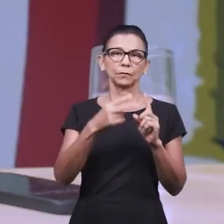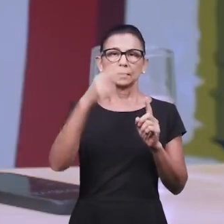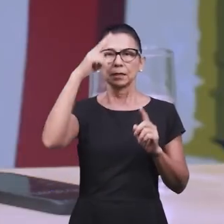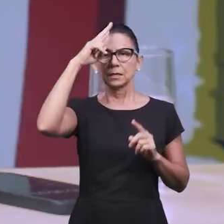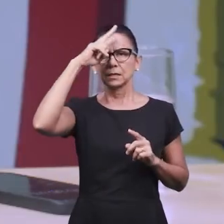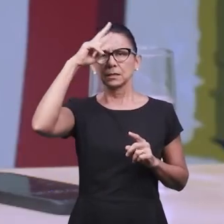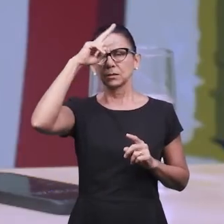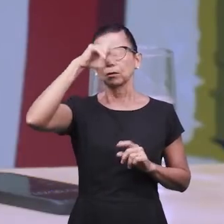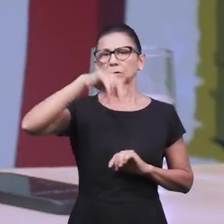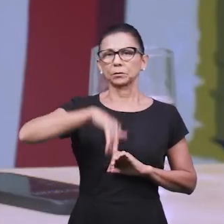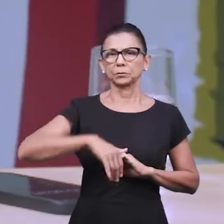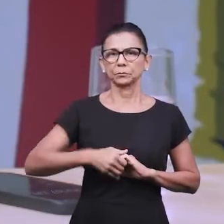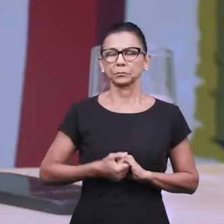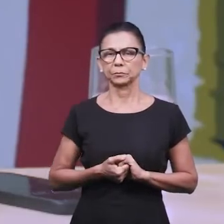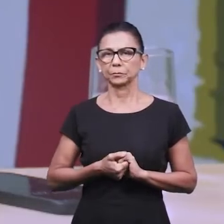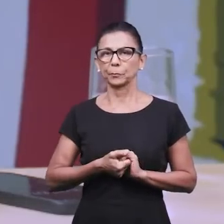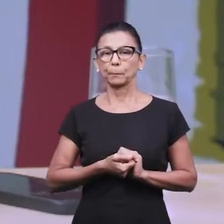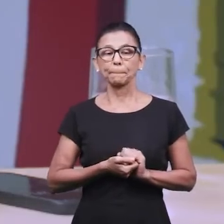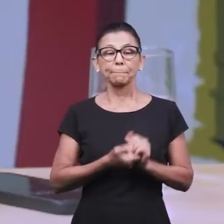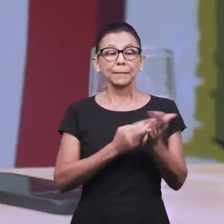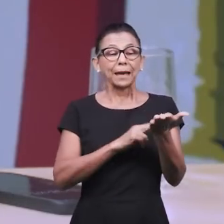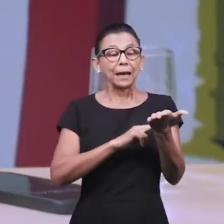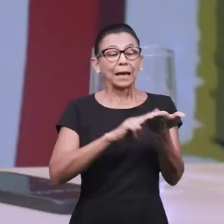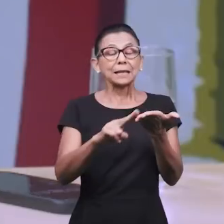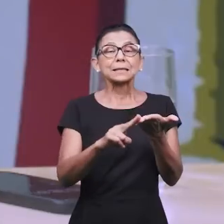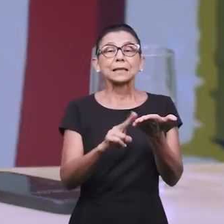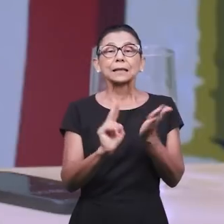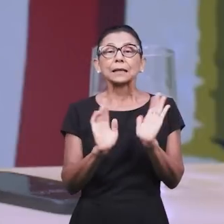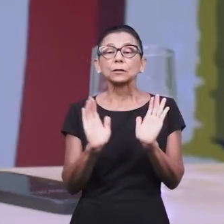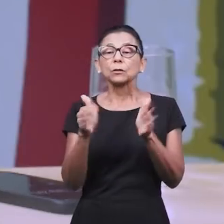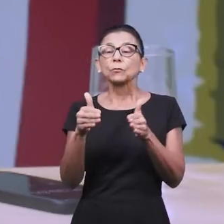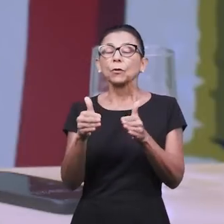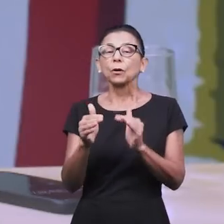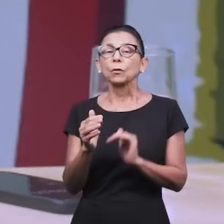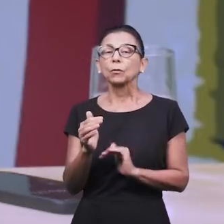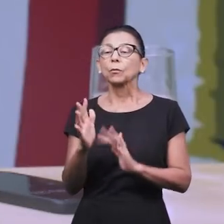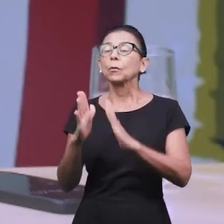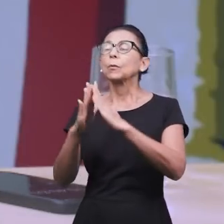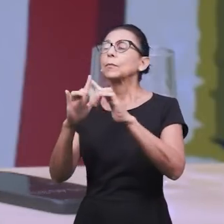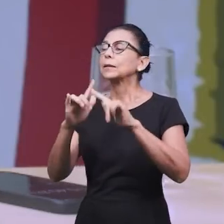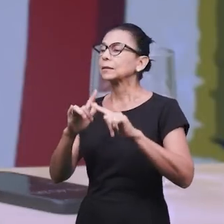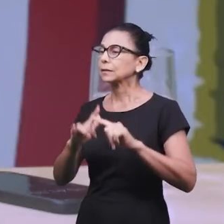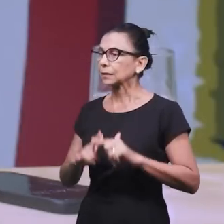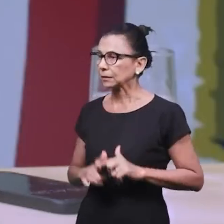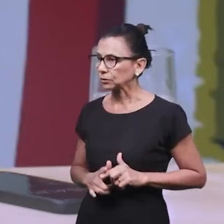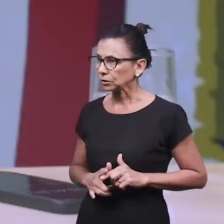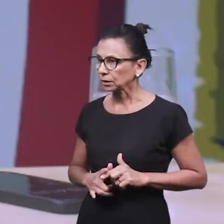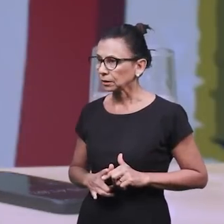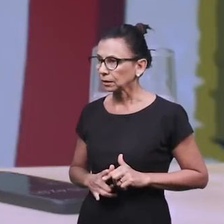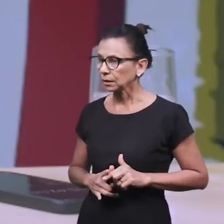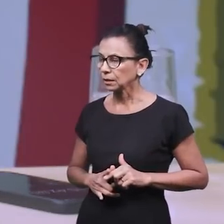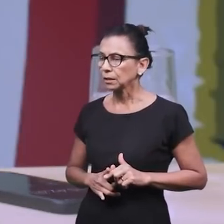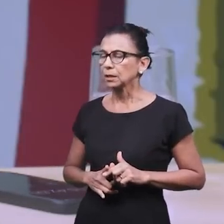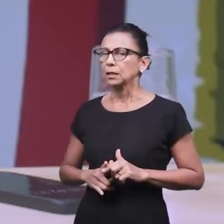carta direcionada a uma igreja que estava sendo perseguida, que estava sendo levada às